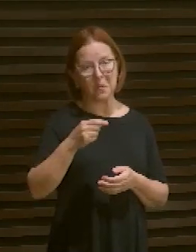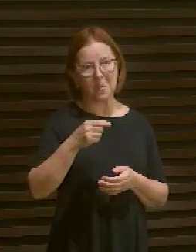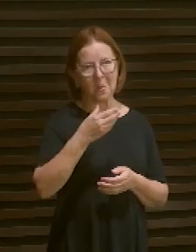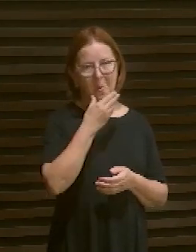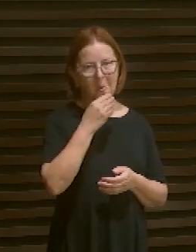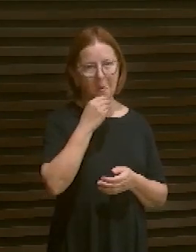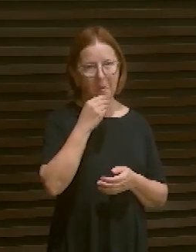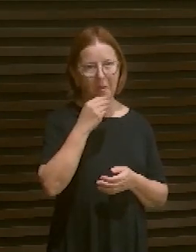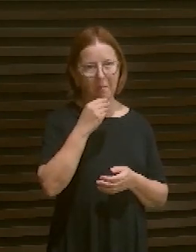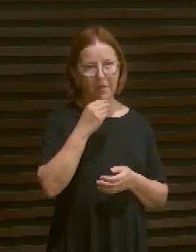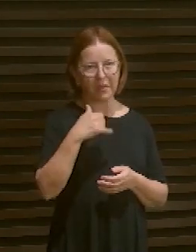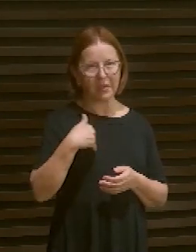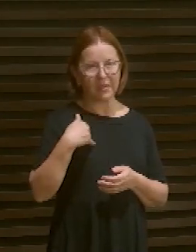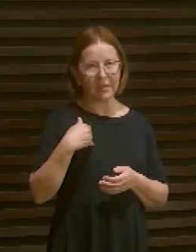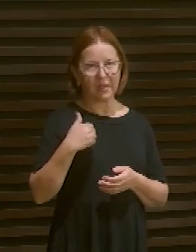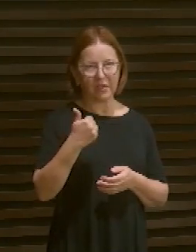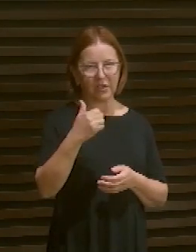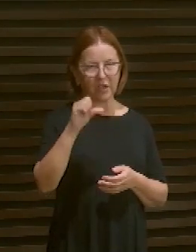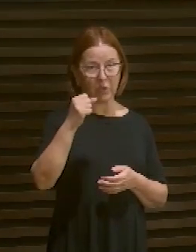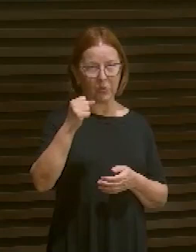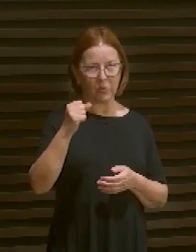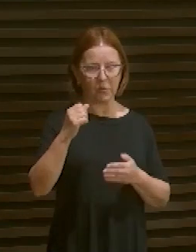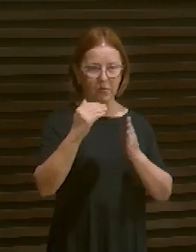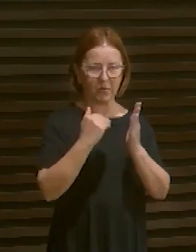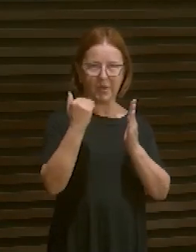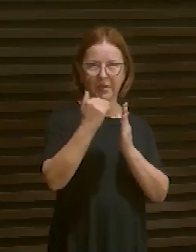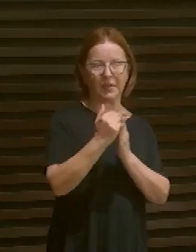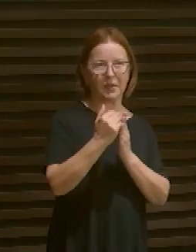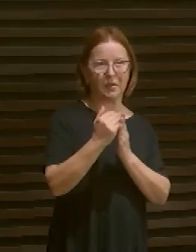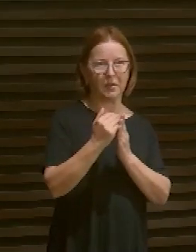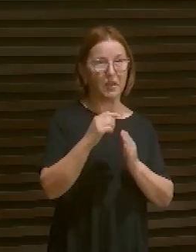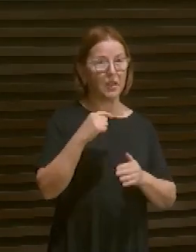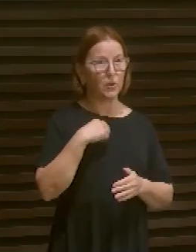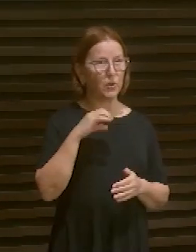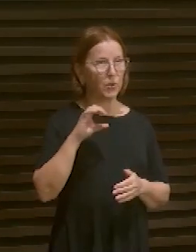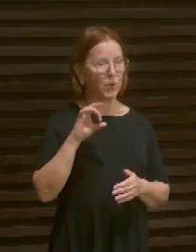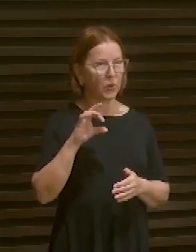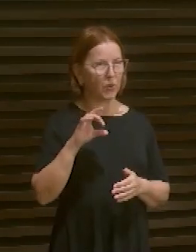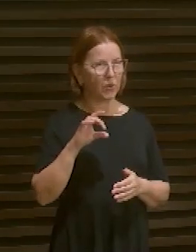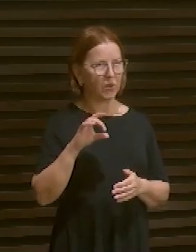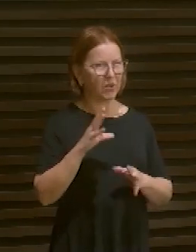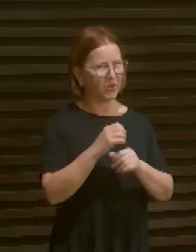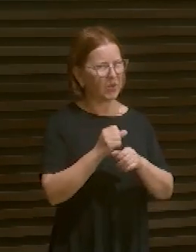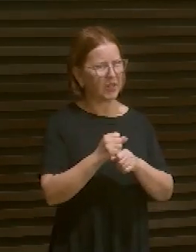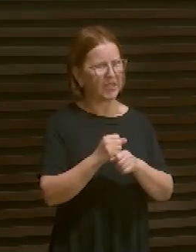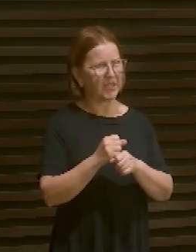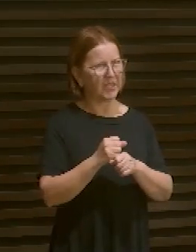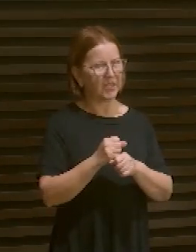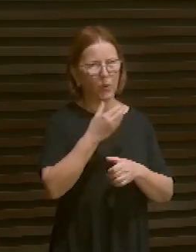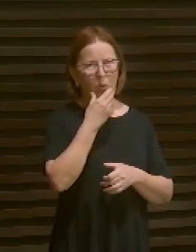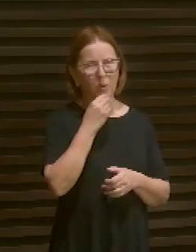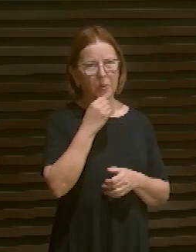Gósen, mas a meninada toda, eu só contei os homens, os 603 mil e